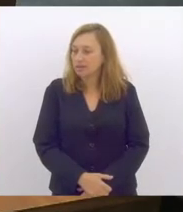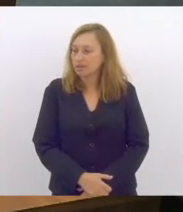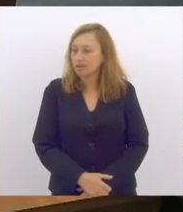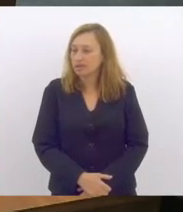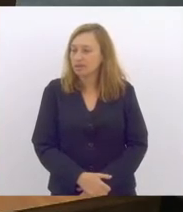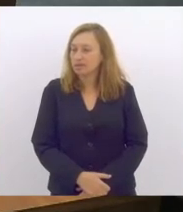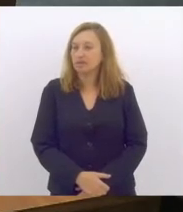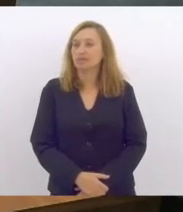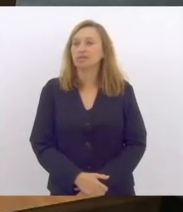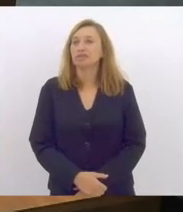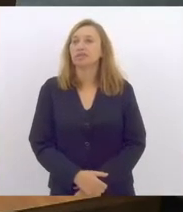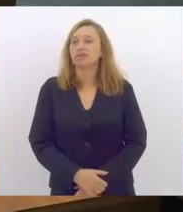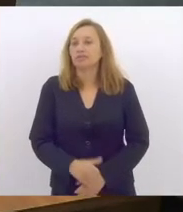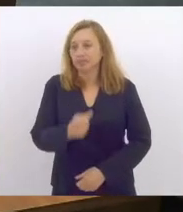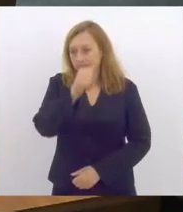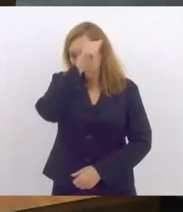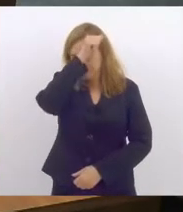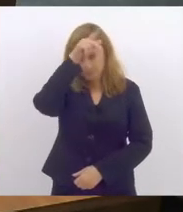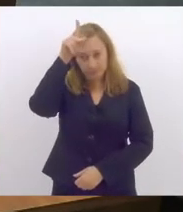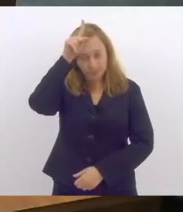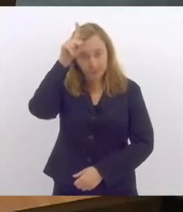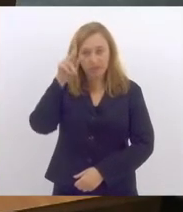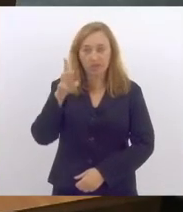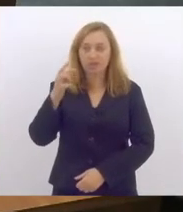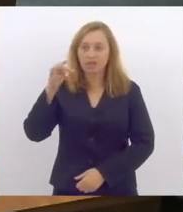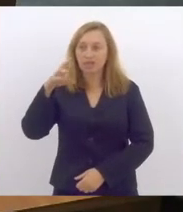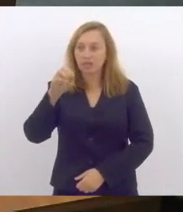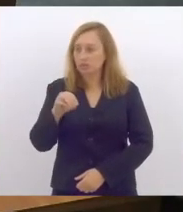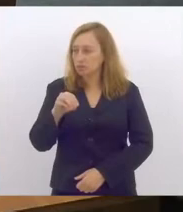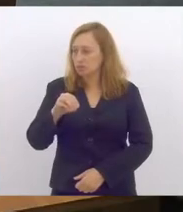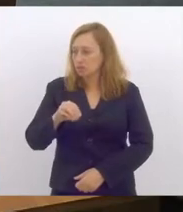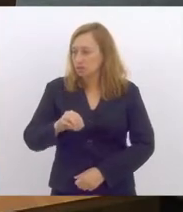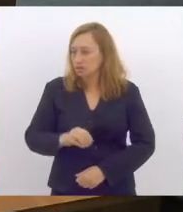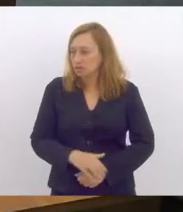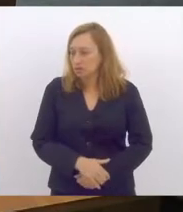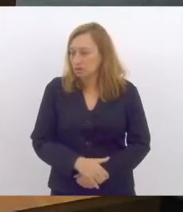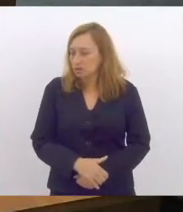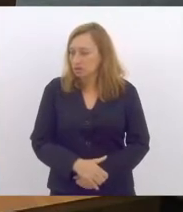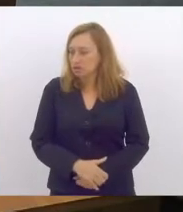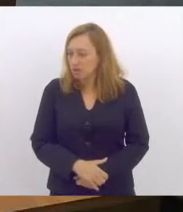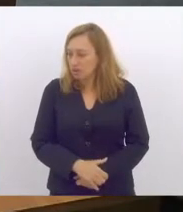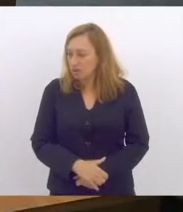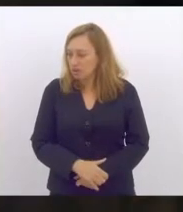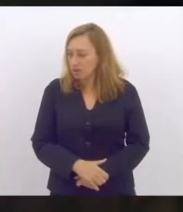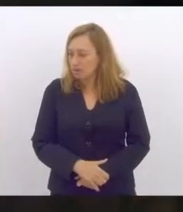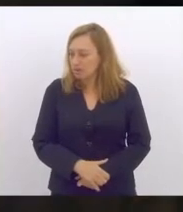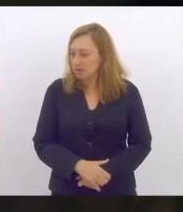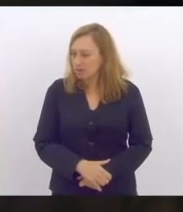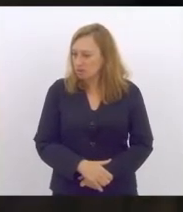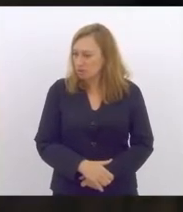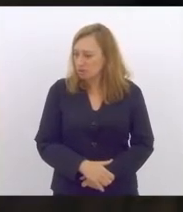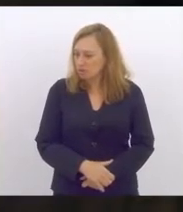amigo prefeito Renato Cozzolino. Viva